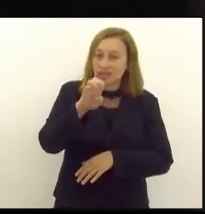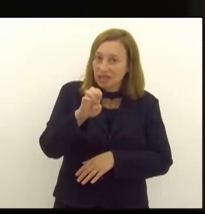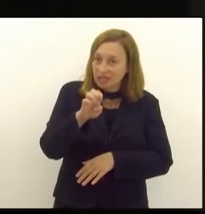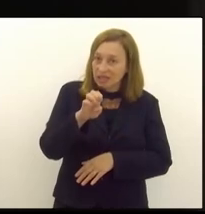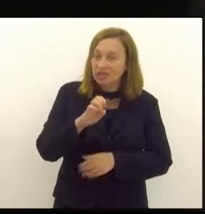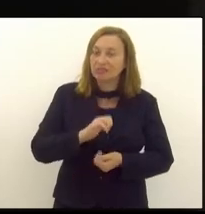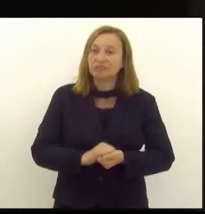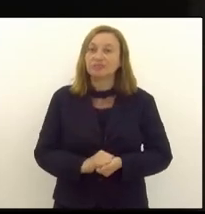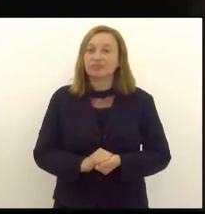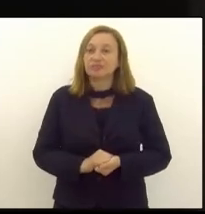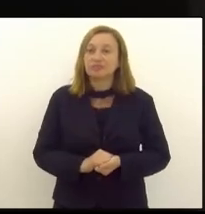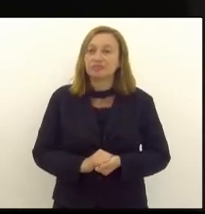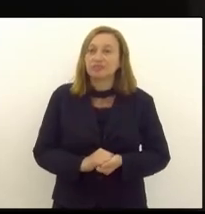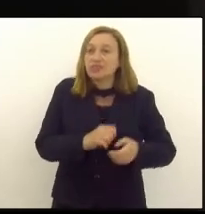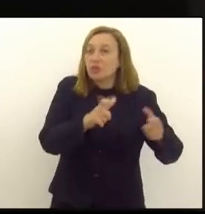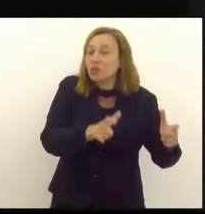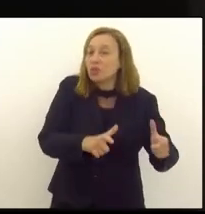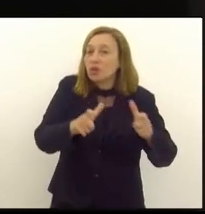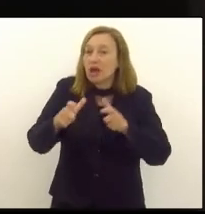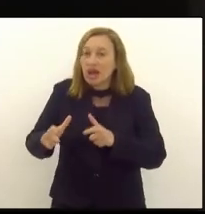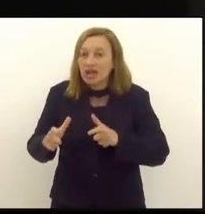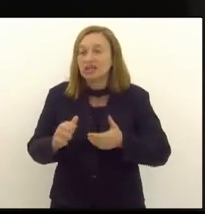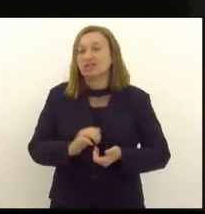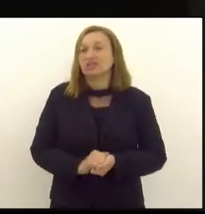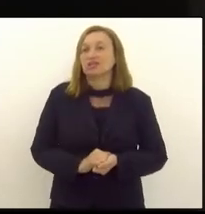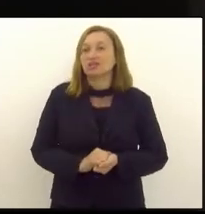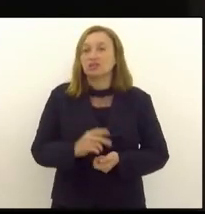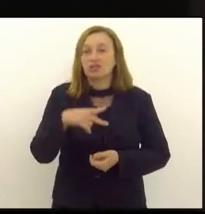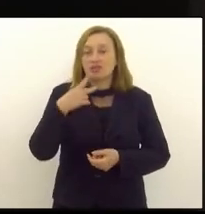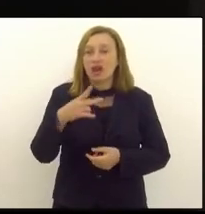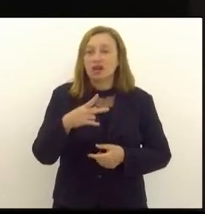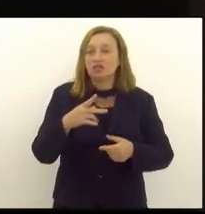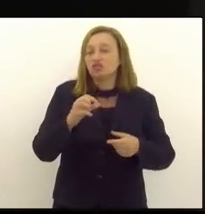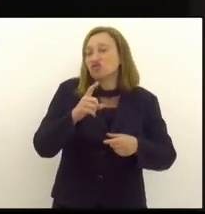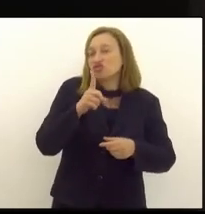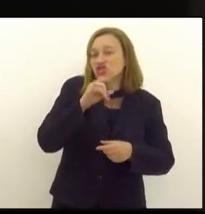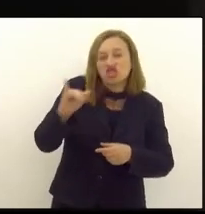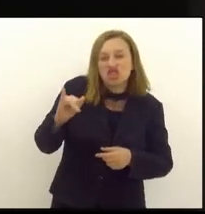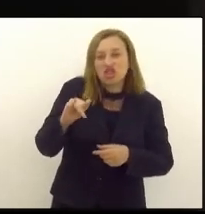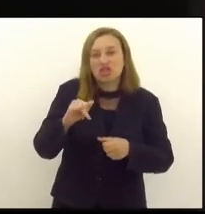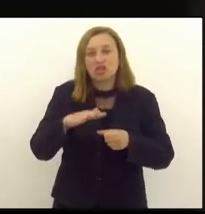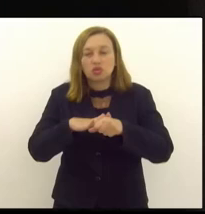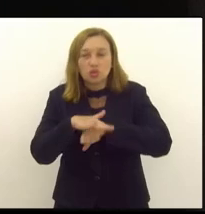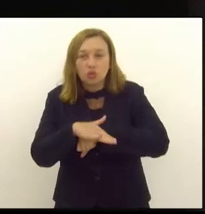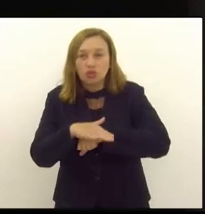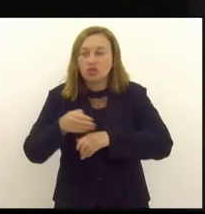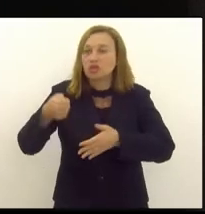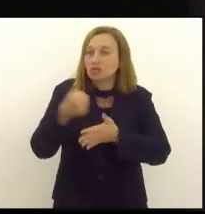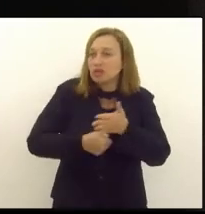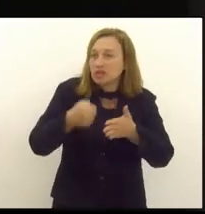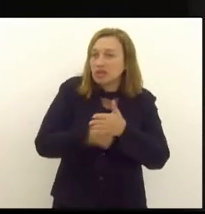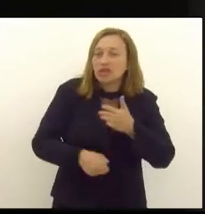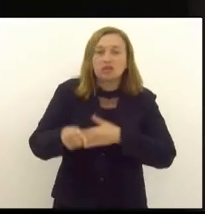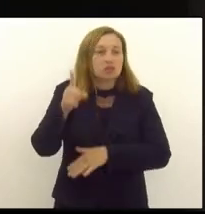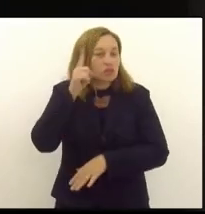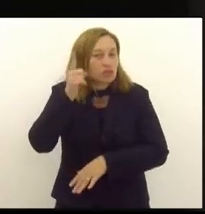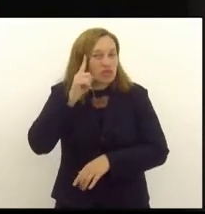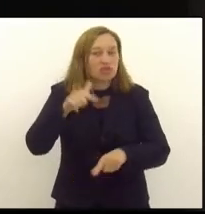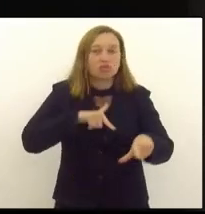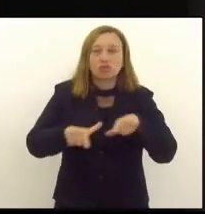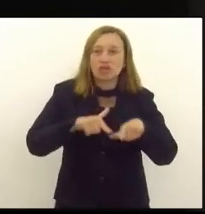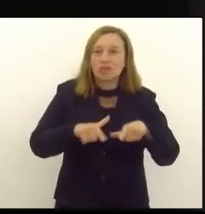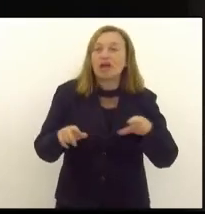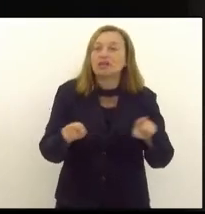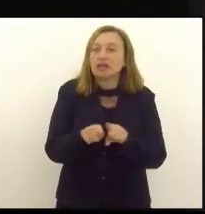nossos cantos, né? Eu digo, quando eu falo cantos, eu falo dia, noite, na nossa militância diária no trabalho,